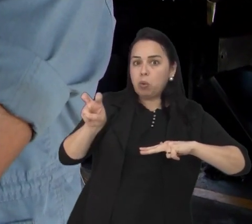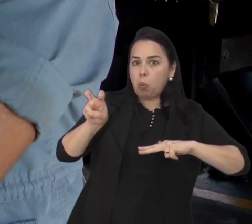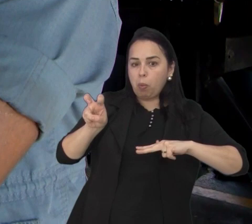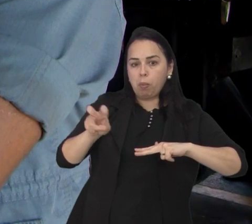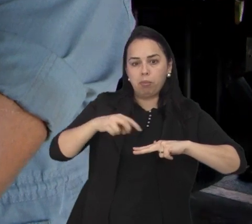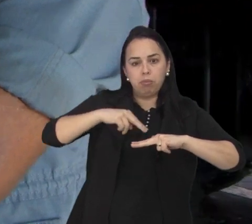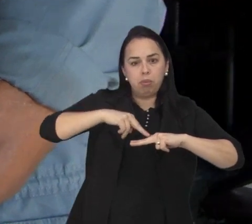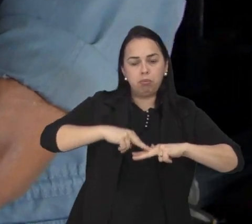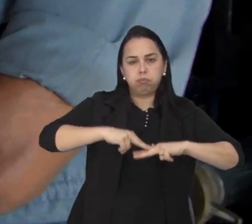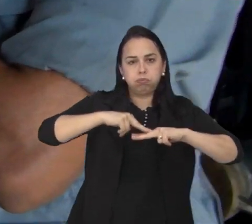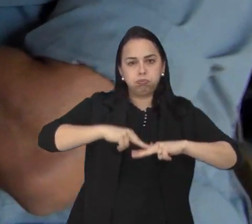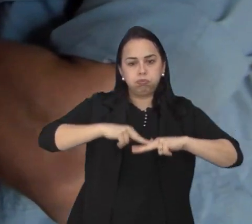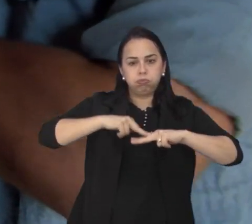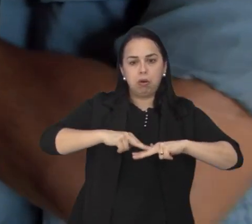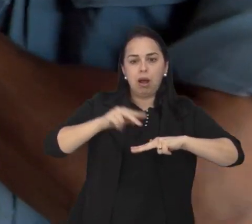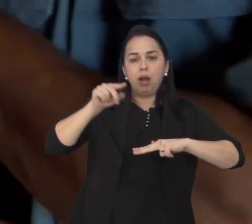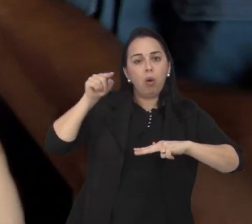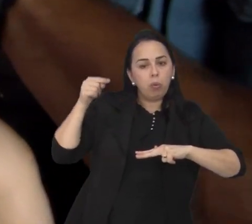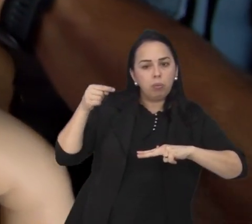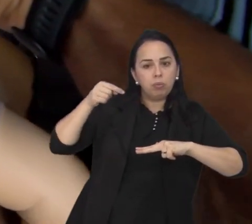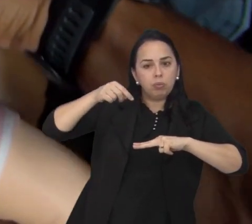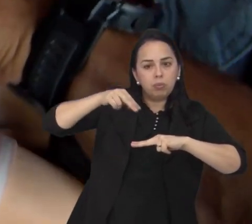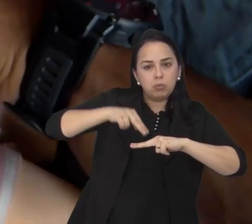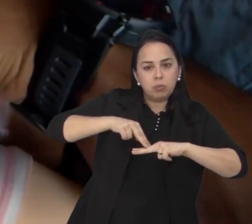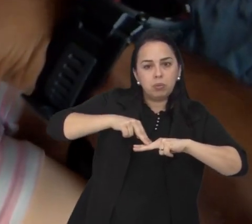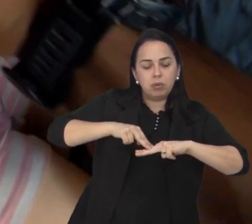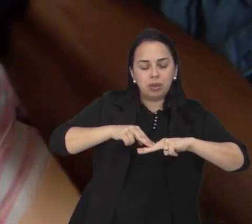compressões torácicas.